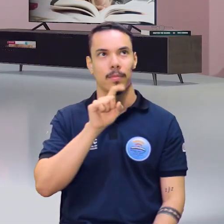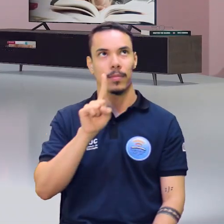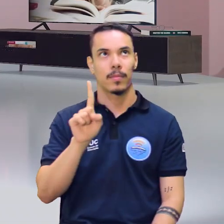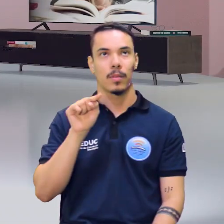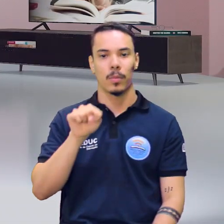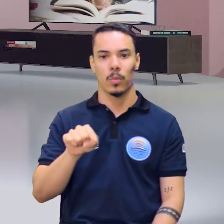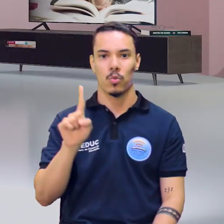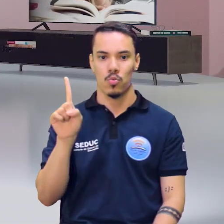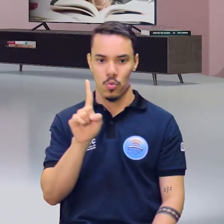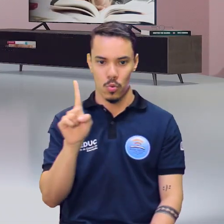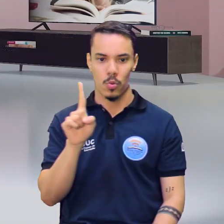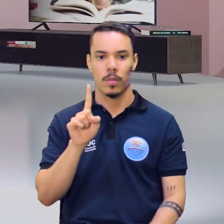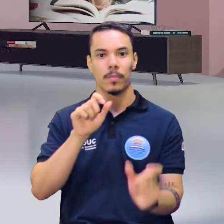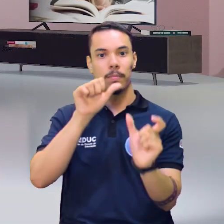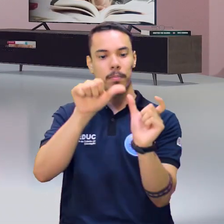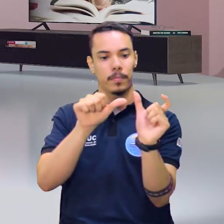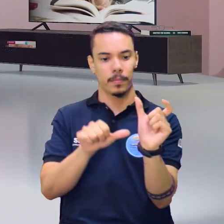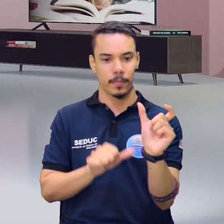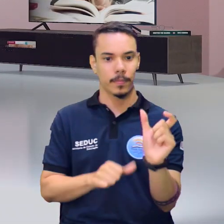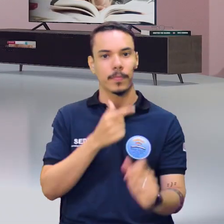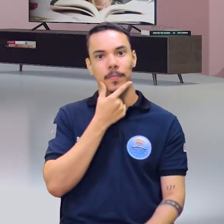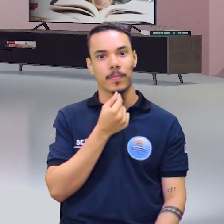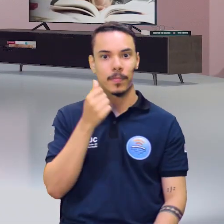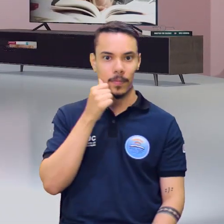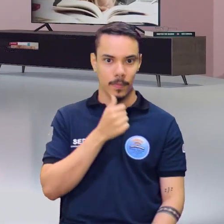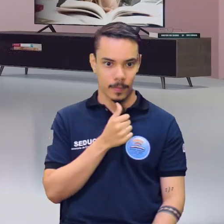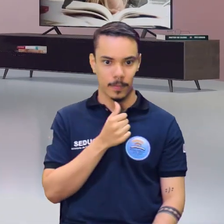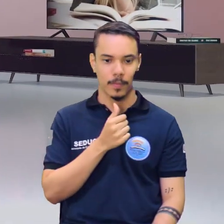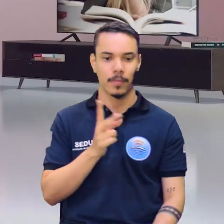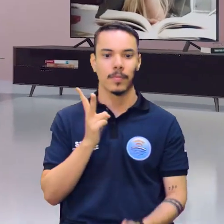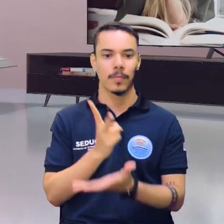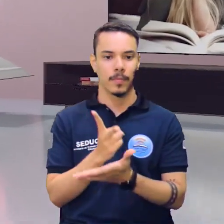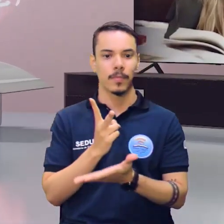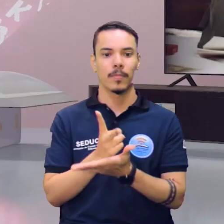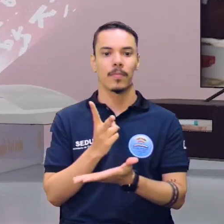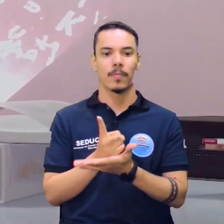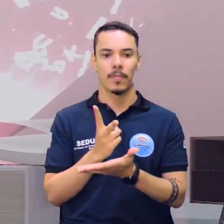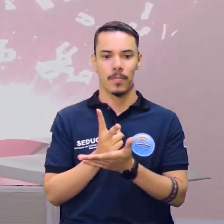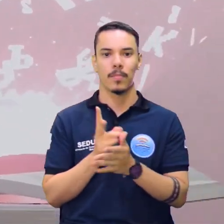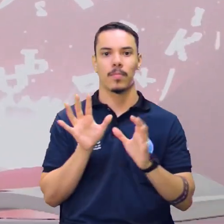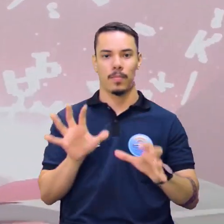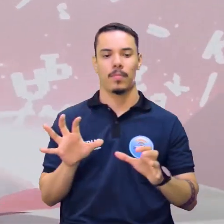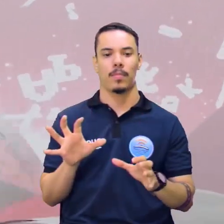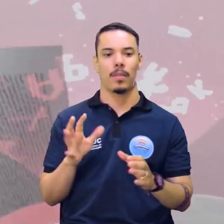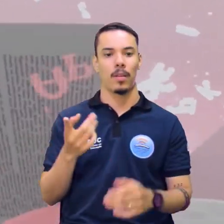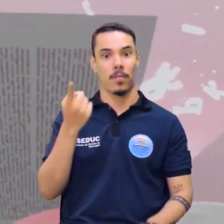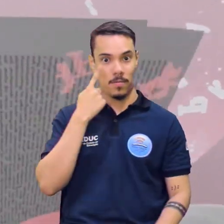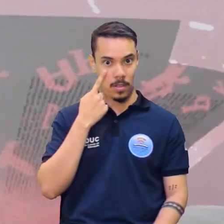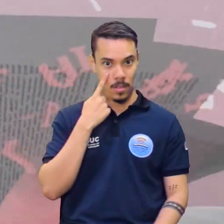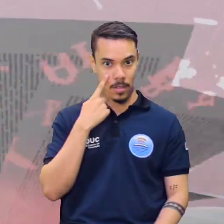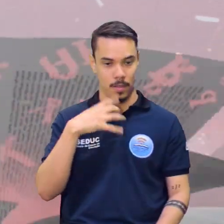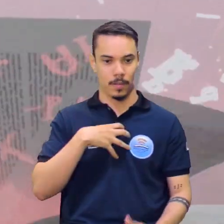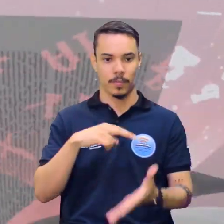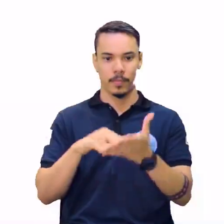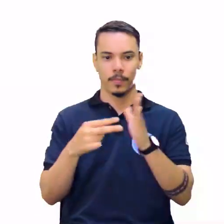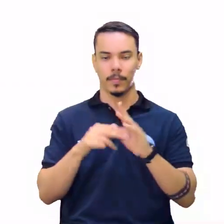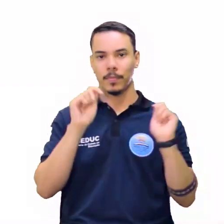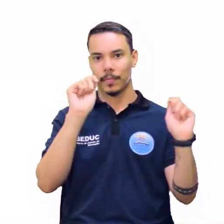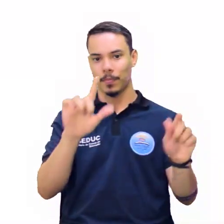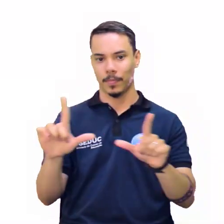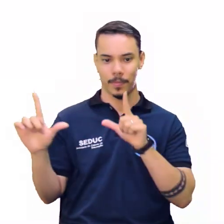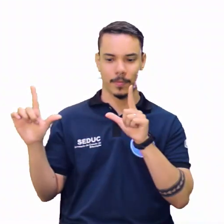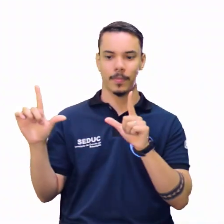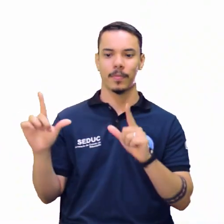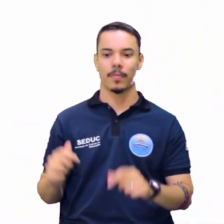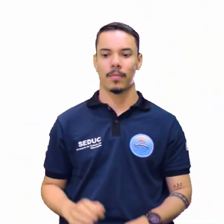81.1 flexão de gênero trabalhando sempre a semântica vamos lá então amadinho De Olho na